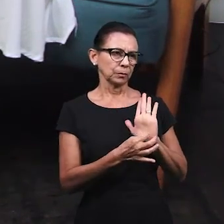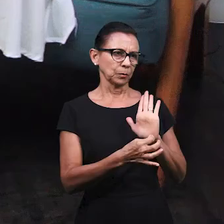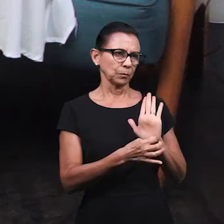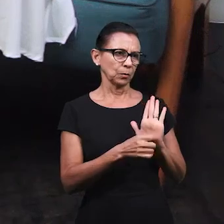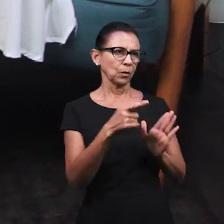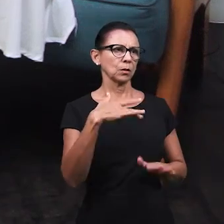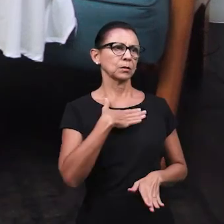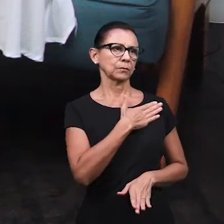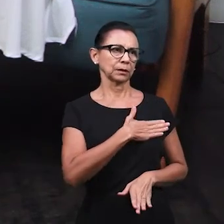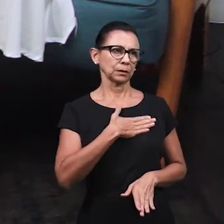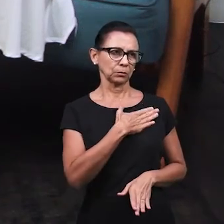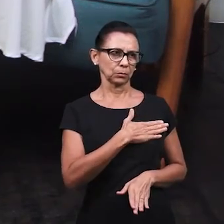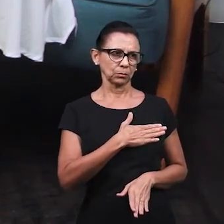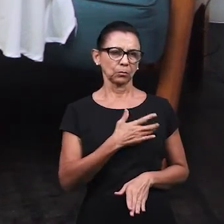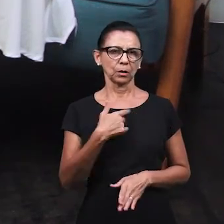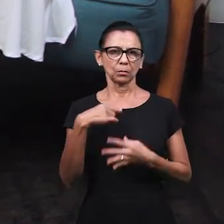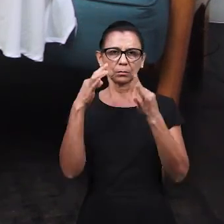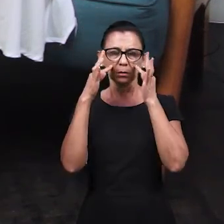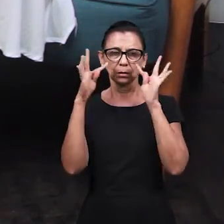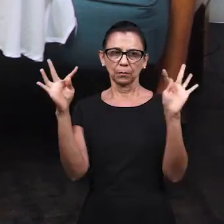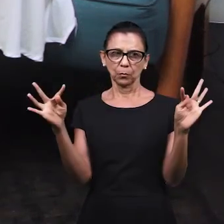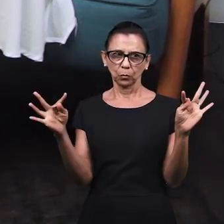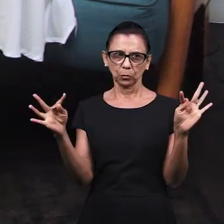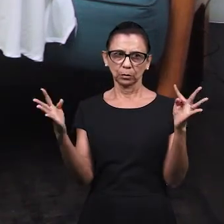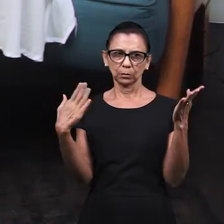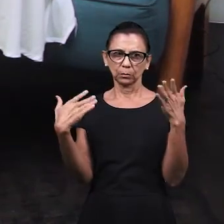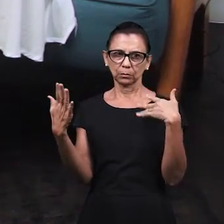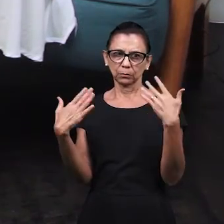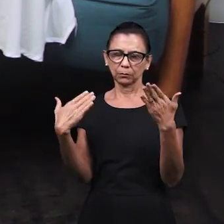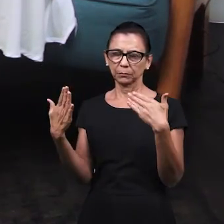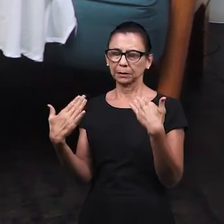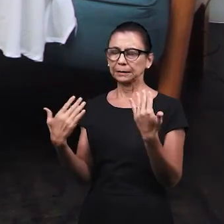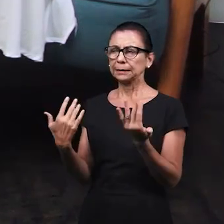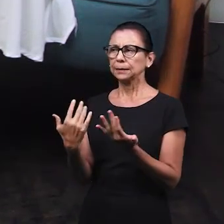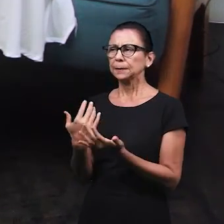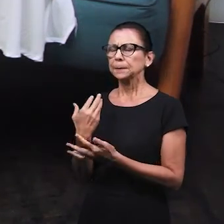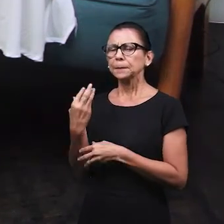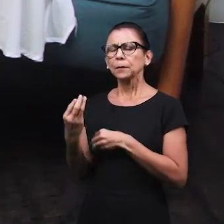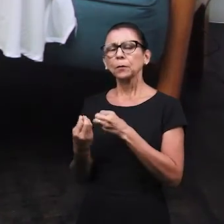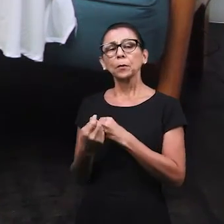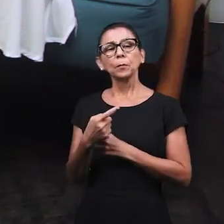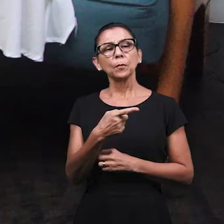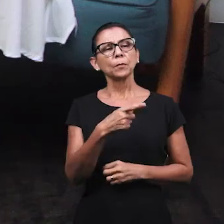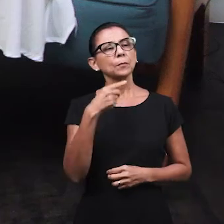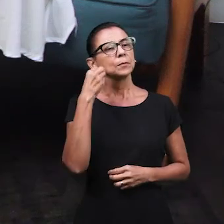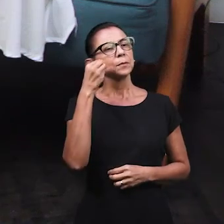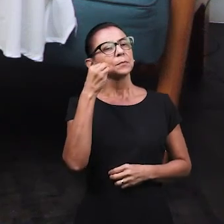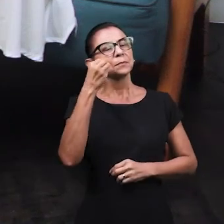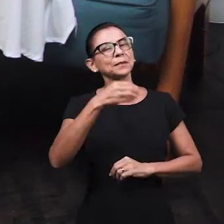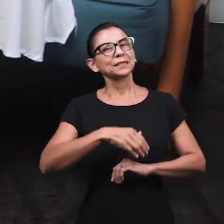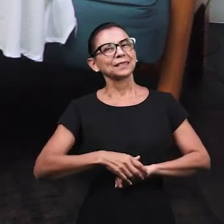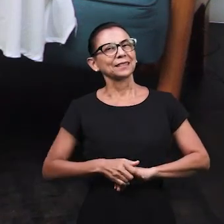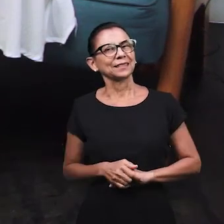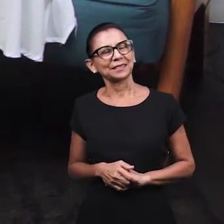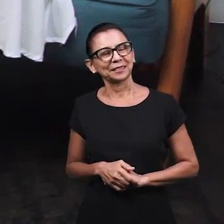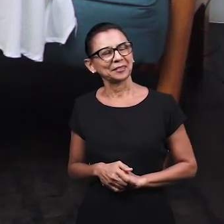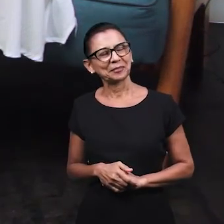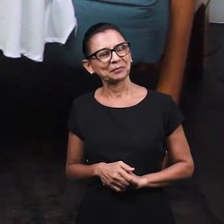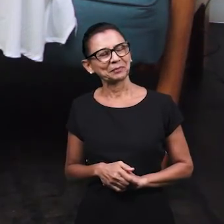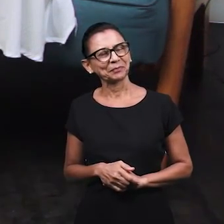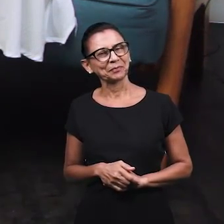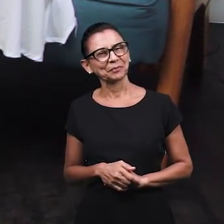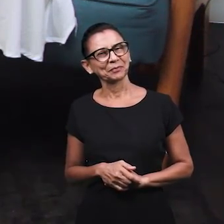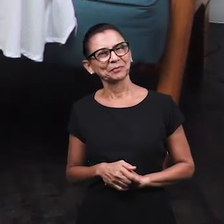esse projeto, e eu sou testemunha aqui das nossas conversas e tudo mais. Mas como é para você a experiência de